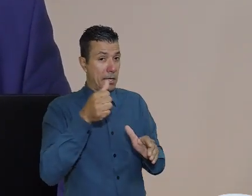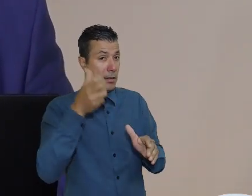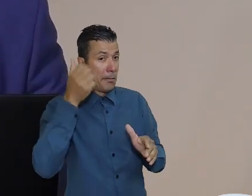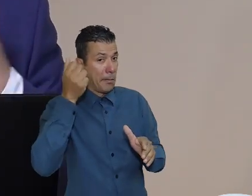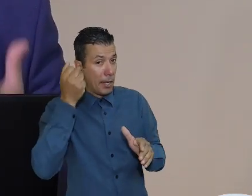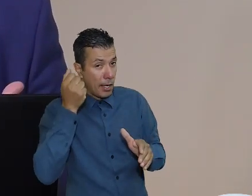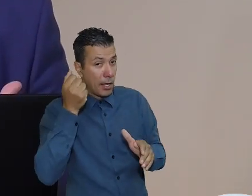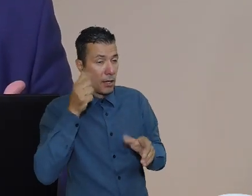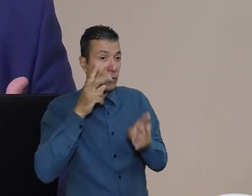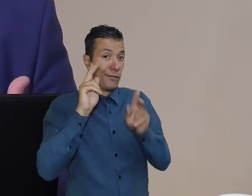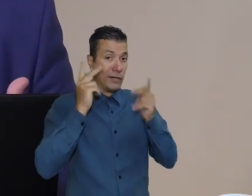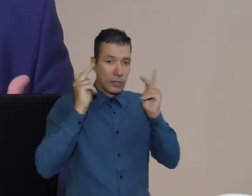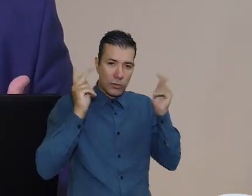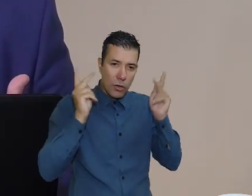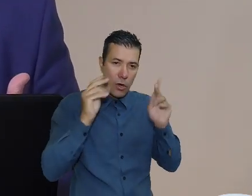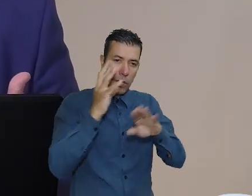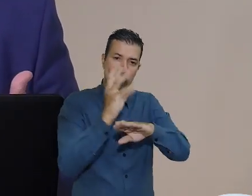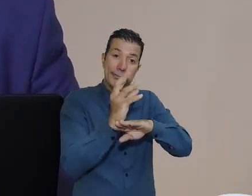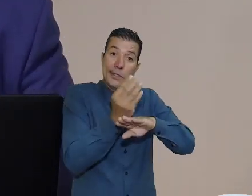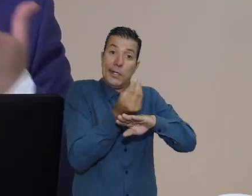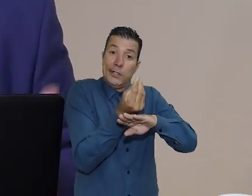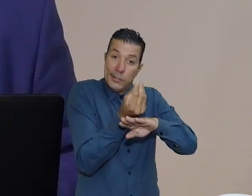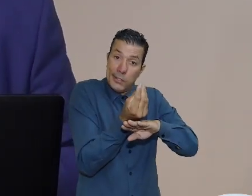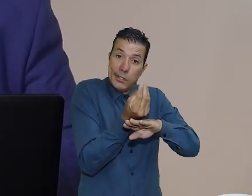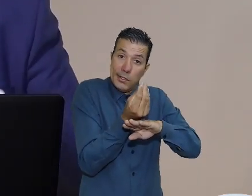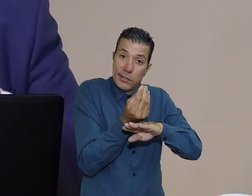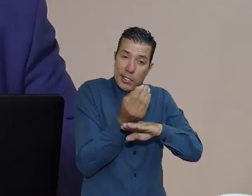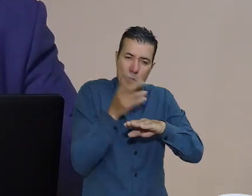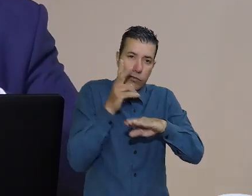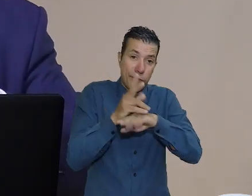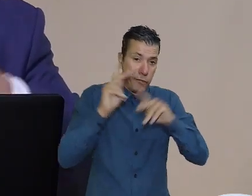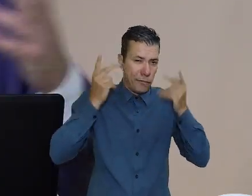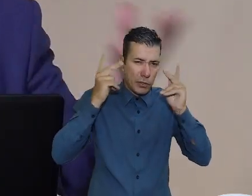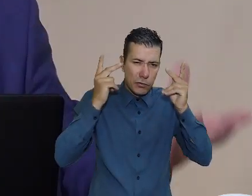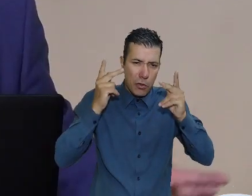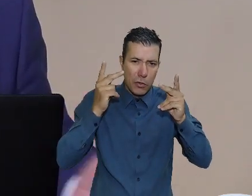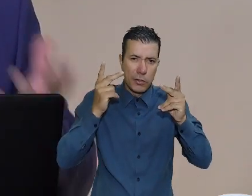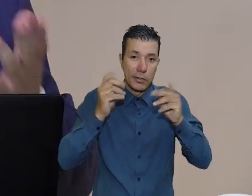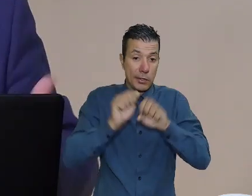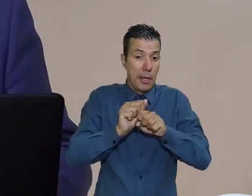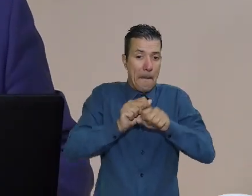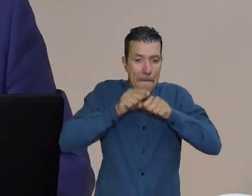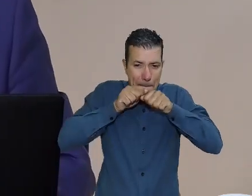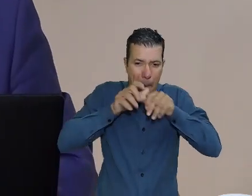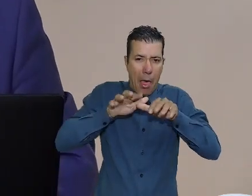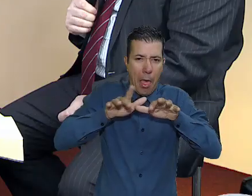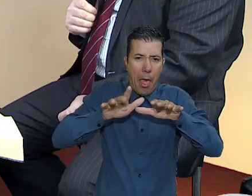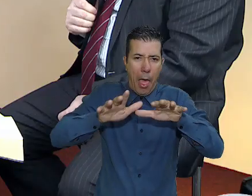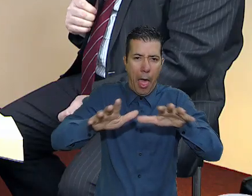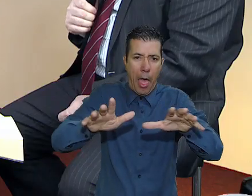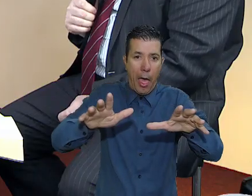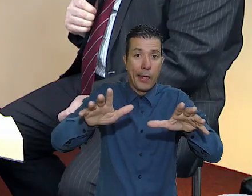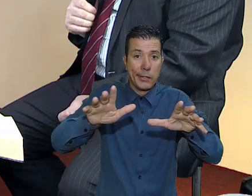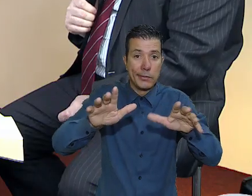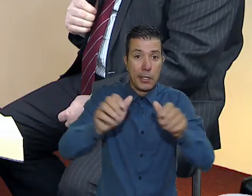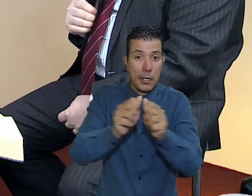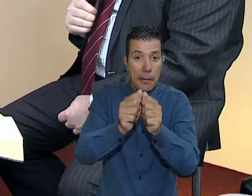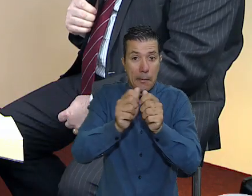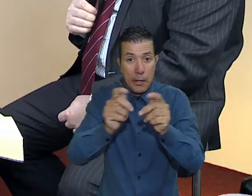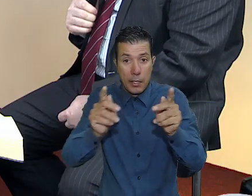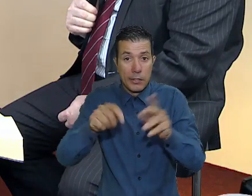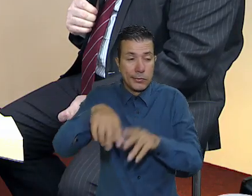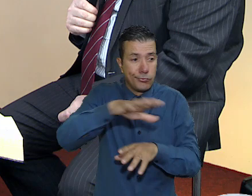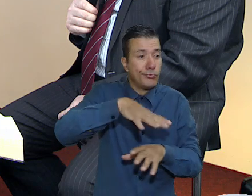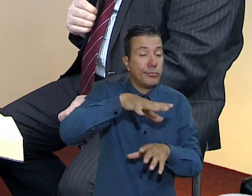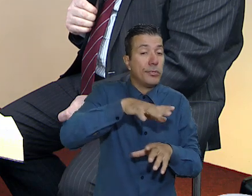igreja, uma igreja que triunfou, principalmente no que diz respeito à expansão da mensagem, na mensagem apostólica. E